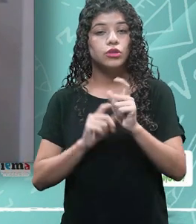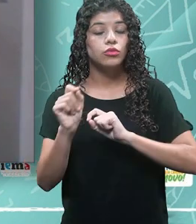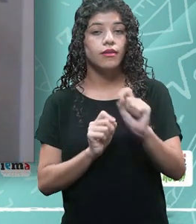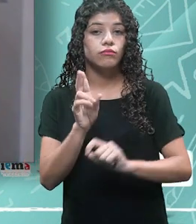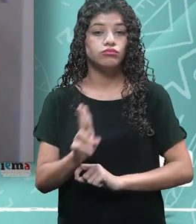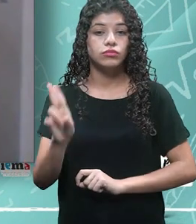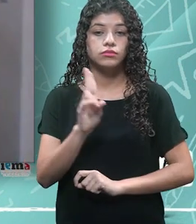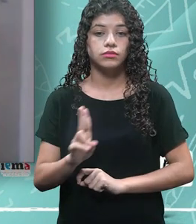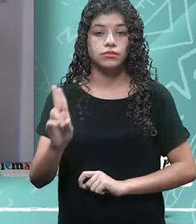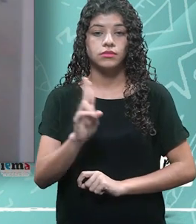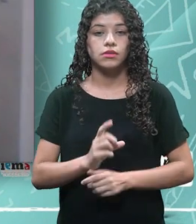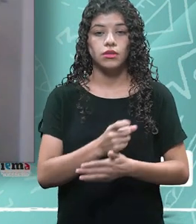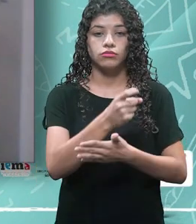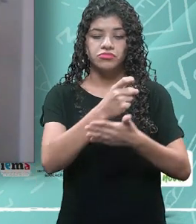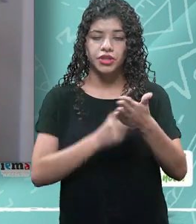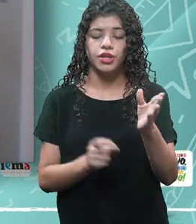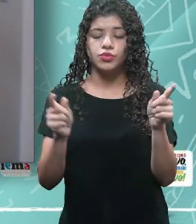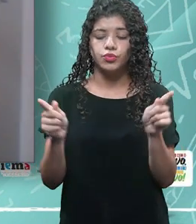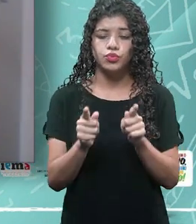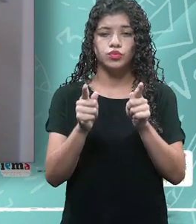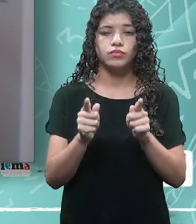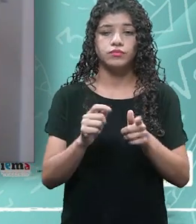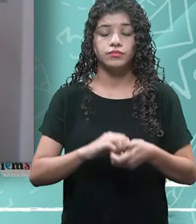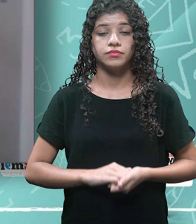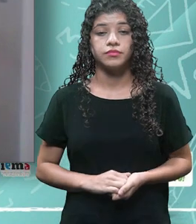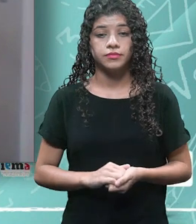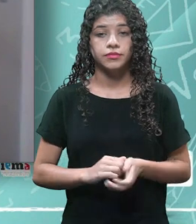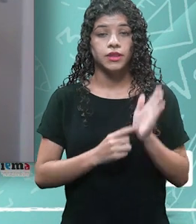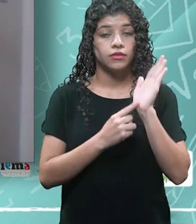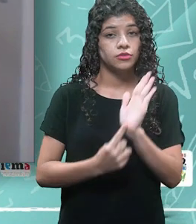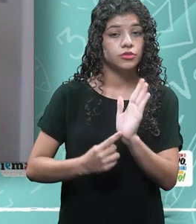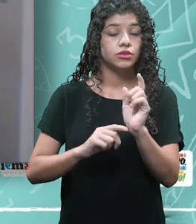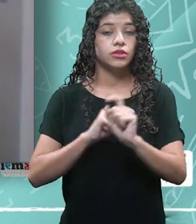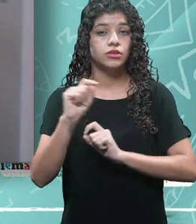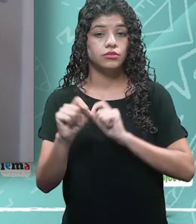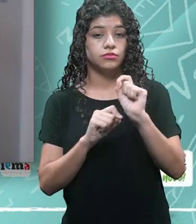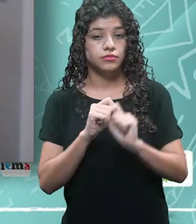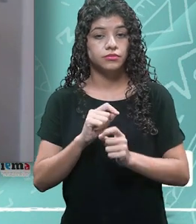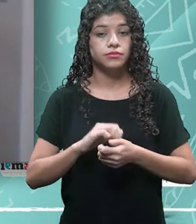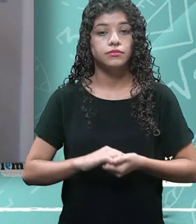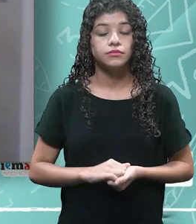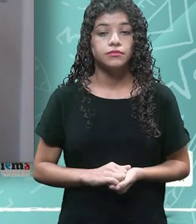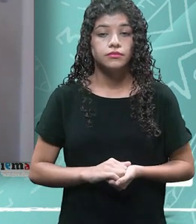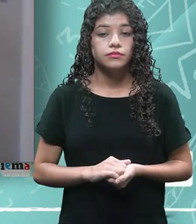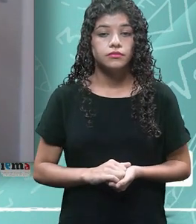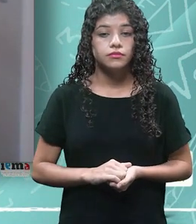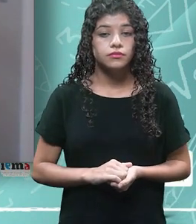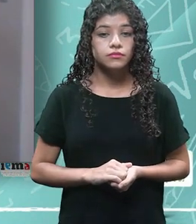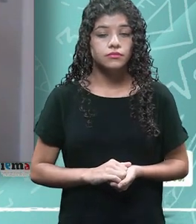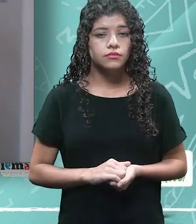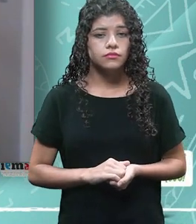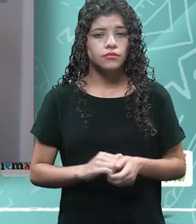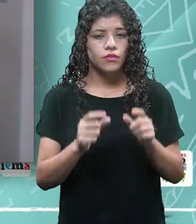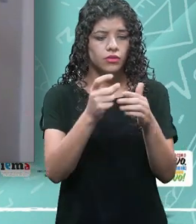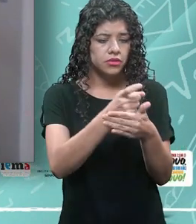você você eu vou utilizar aqui um texto bem pequeno e esse texto vai te mostrar que apesar de o texto ser pequeno eu